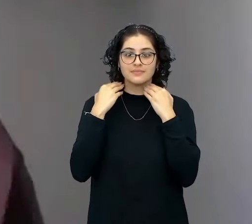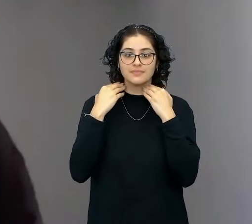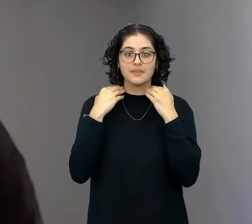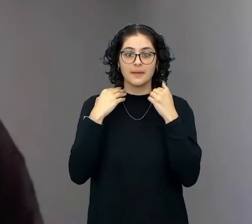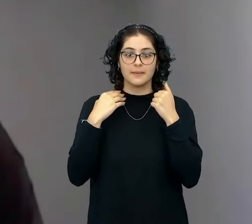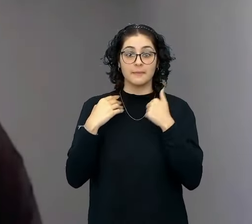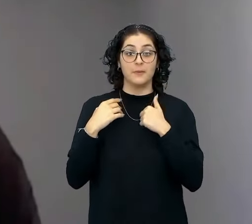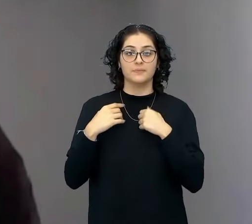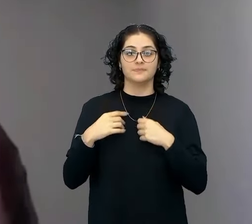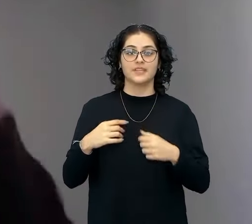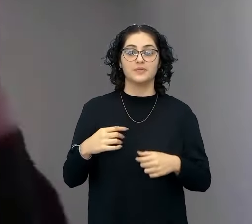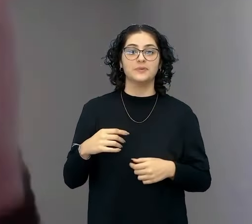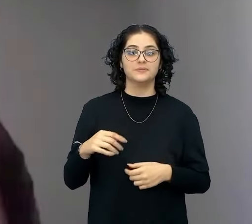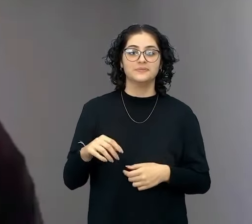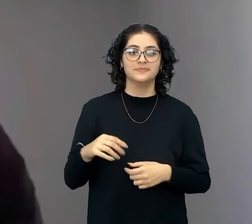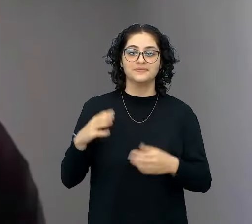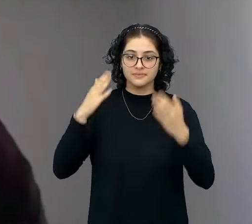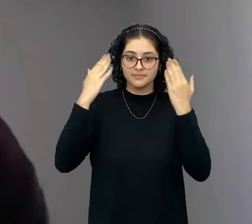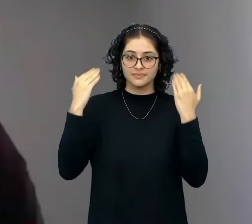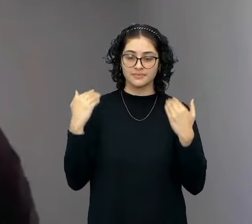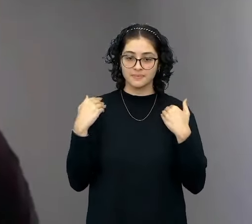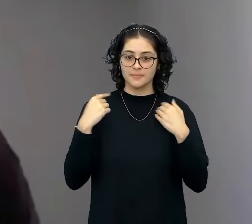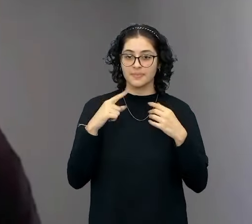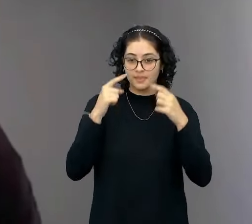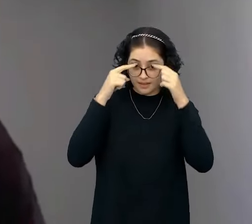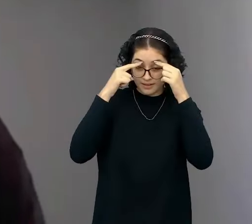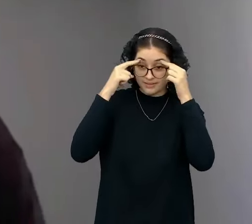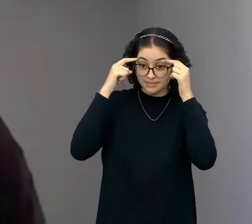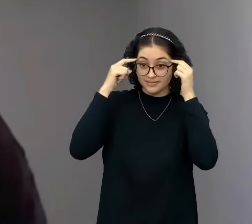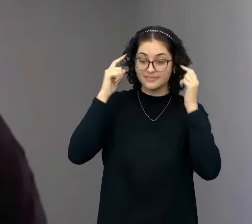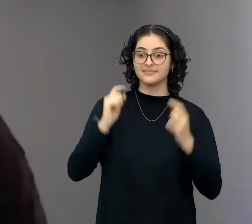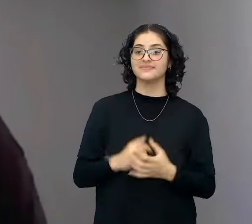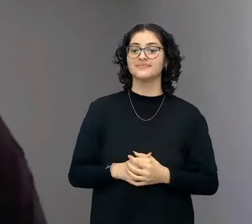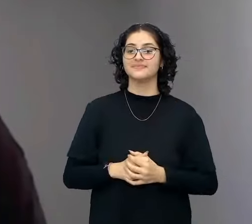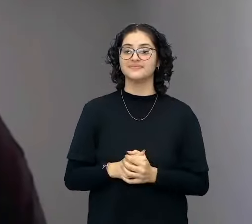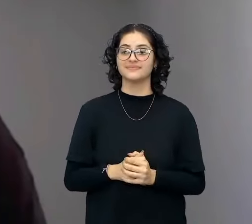Tenho uma sobrancelha fininha, o rosto é bem arredondadinho.